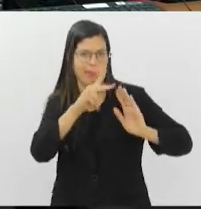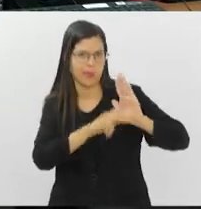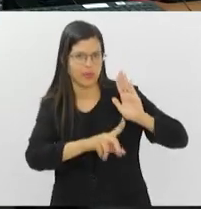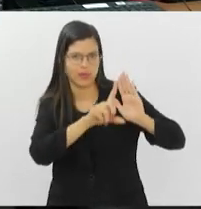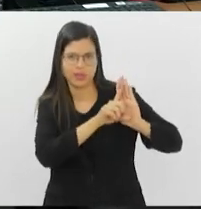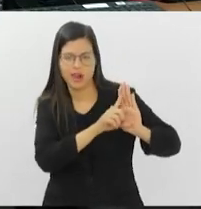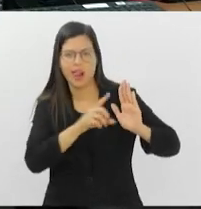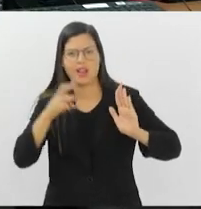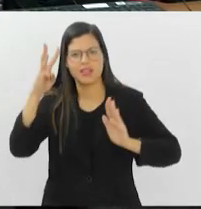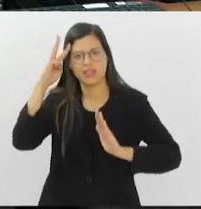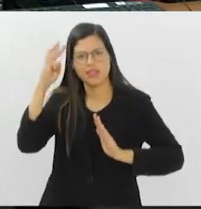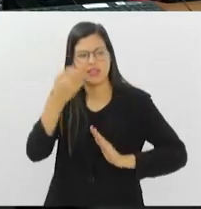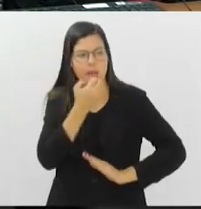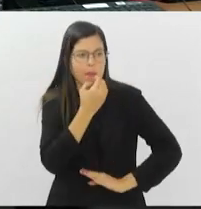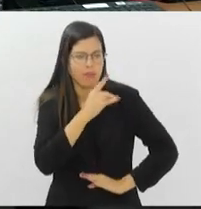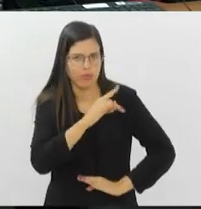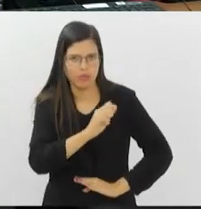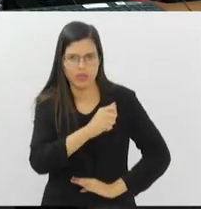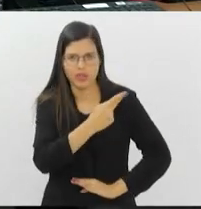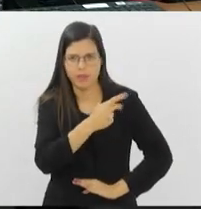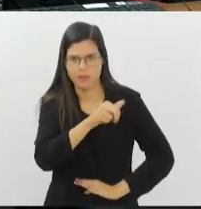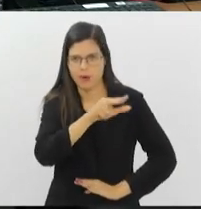terça Bom dia PV